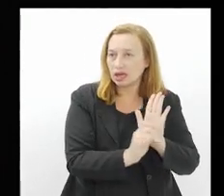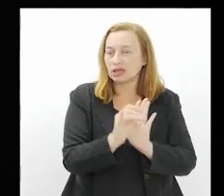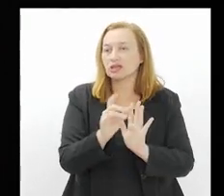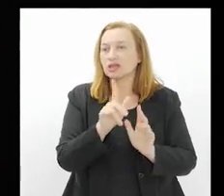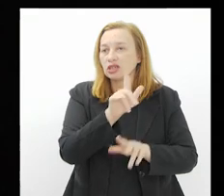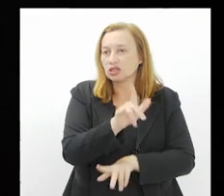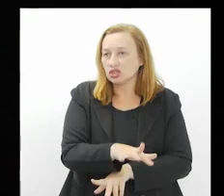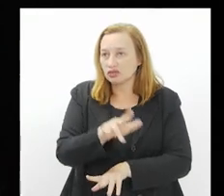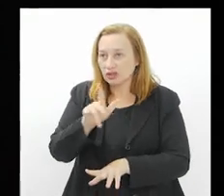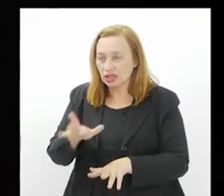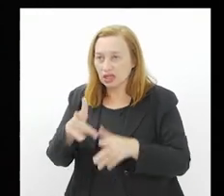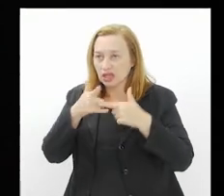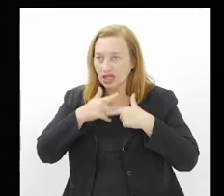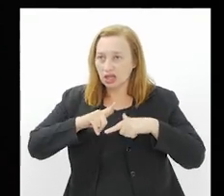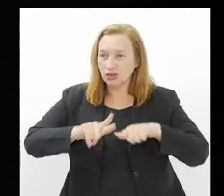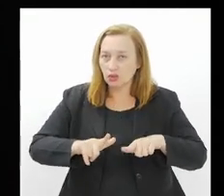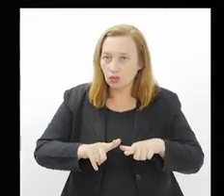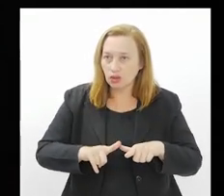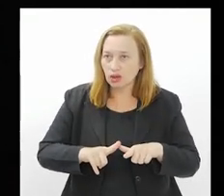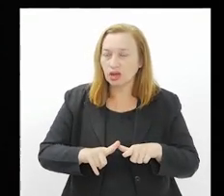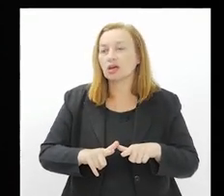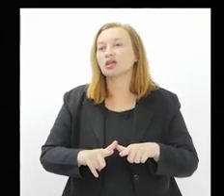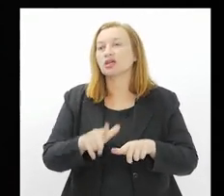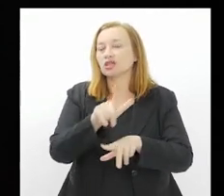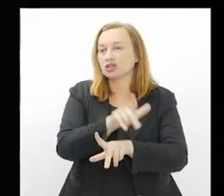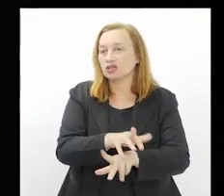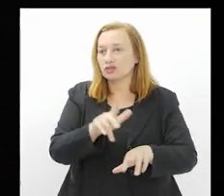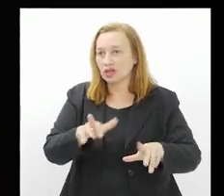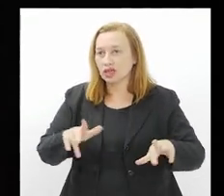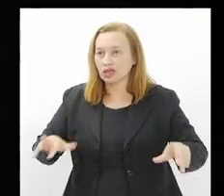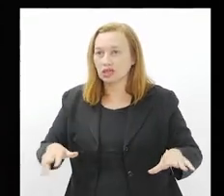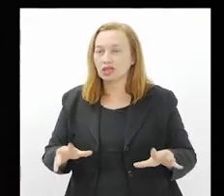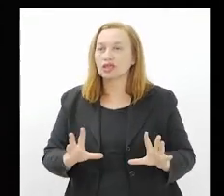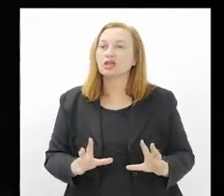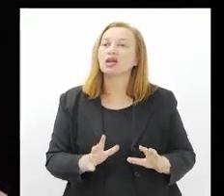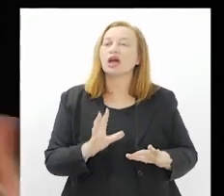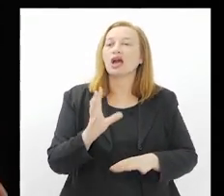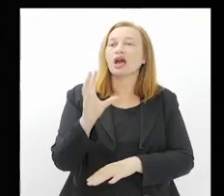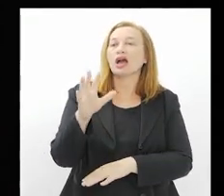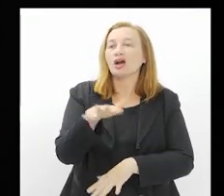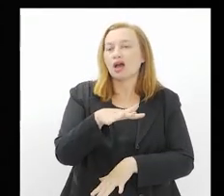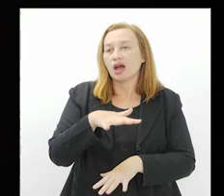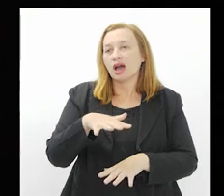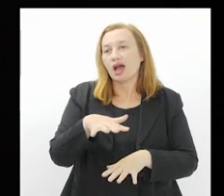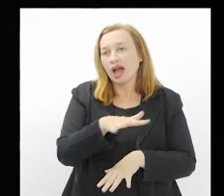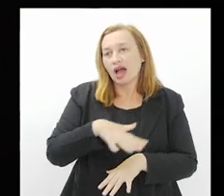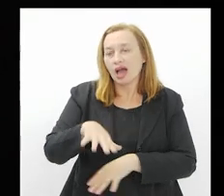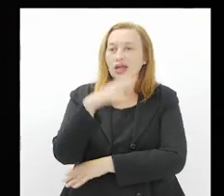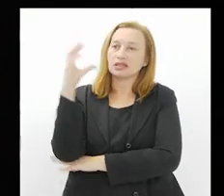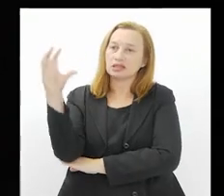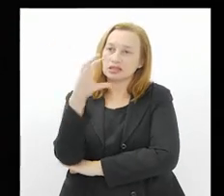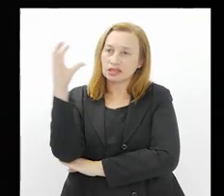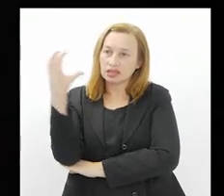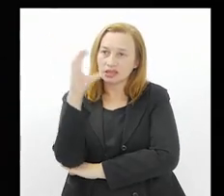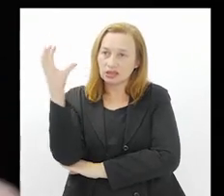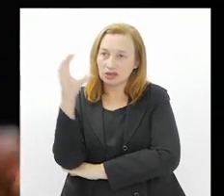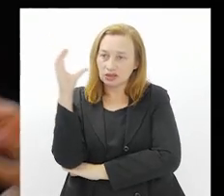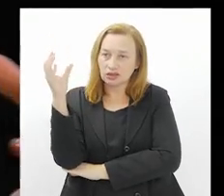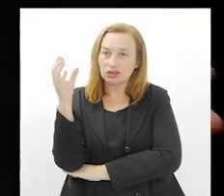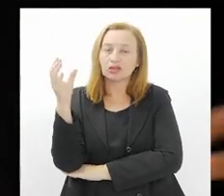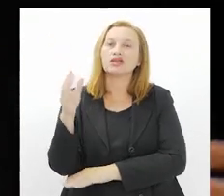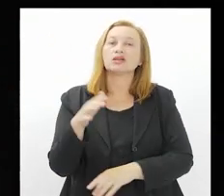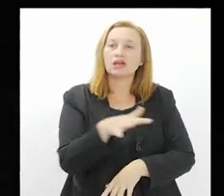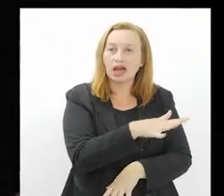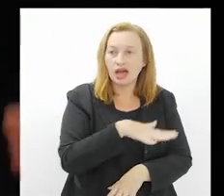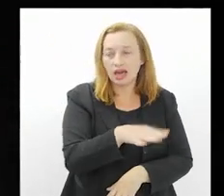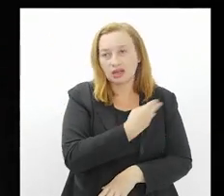em relatórios, em diferentes linguagens, diferentes versões, de forma que atinjam tanto a comunidade científica, como também os tomadores